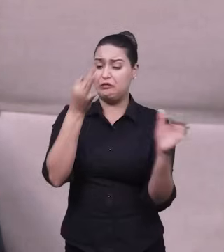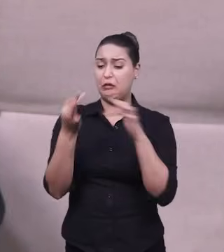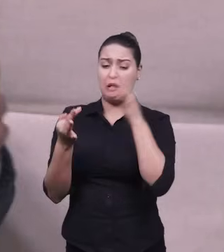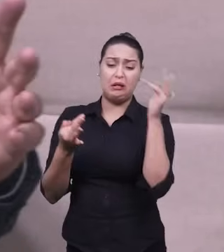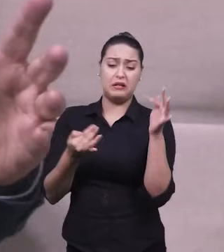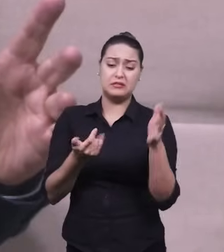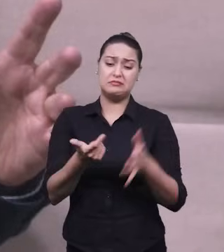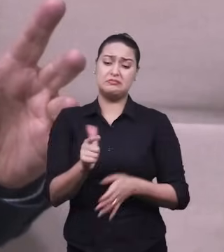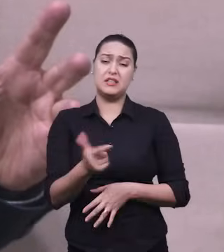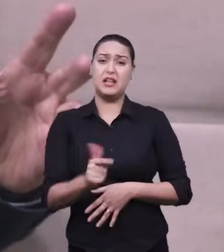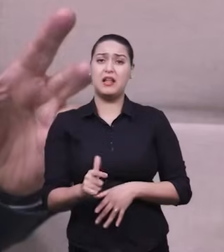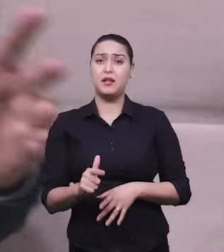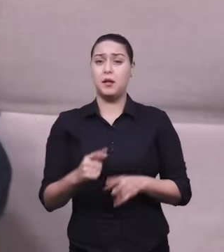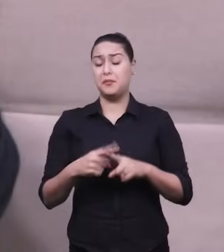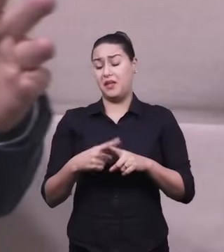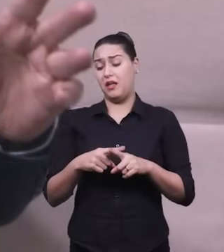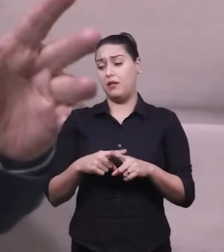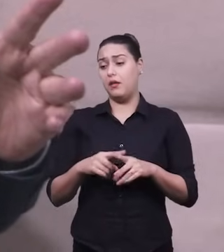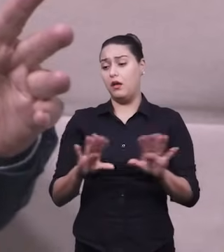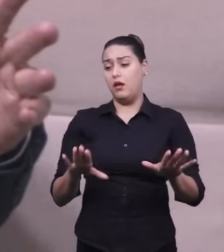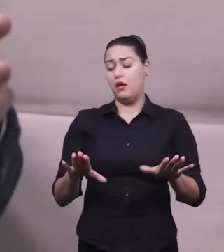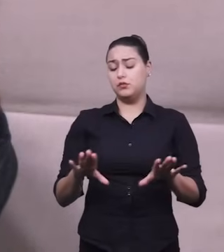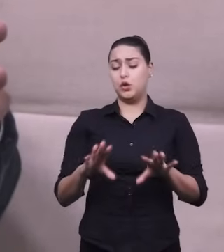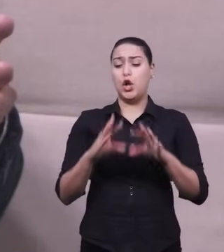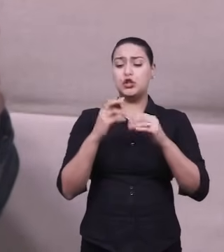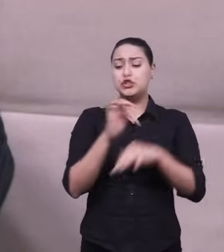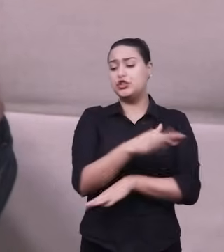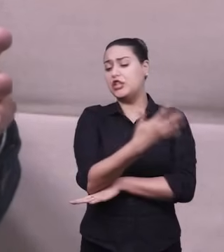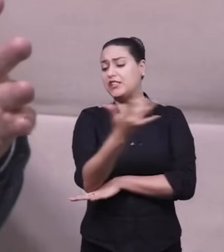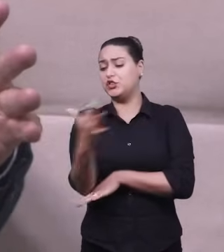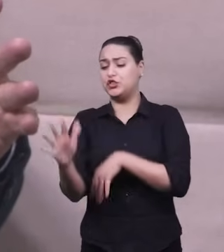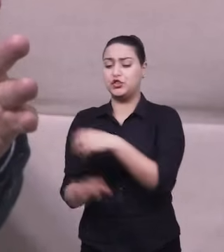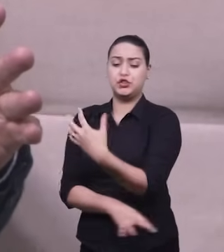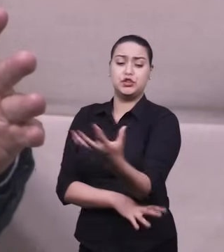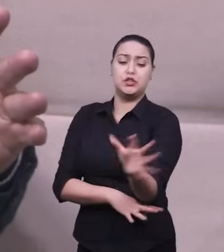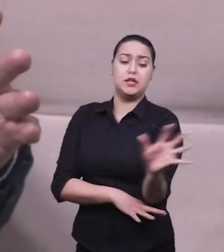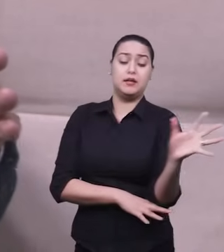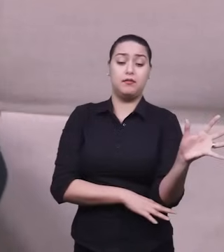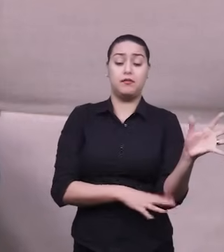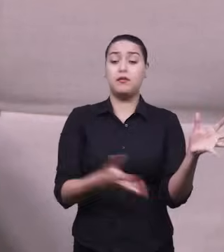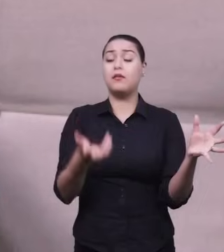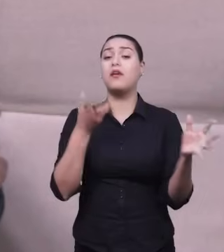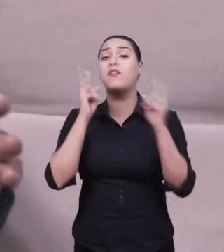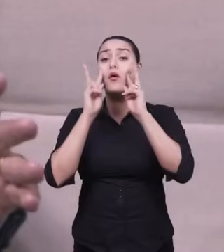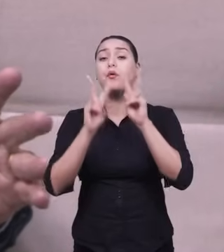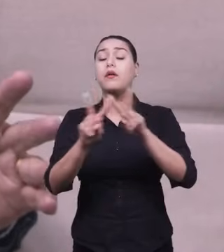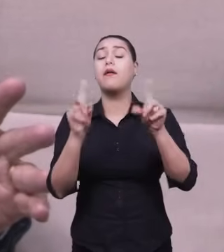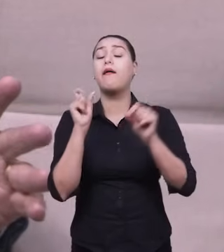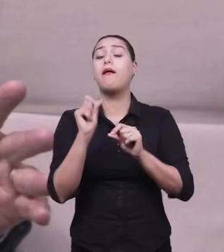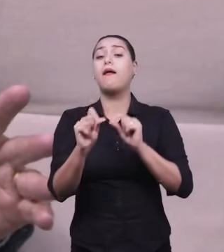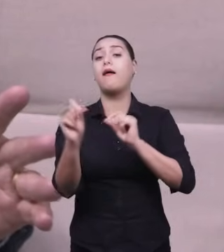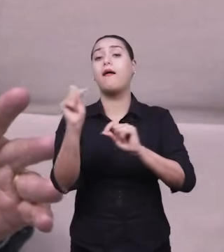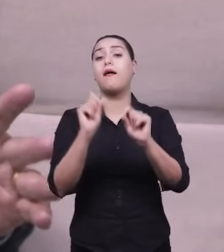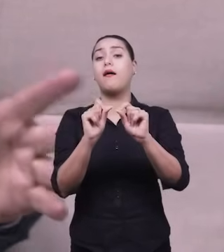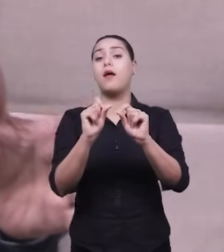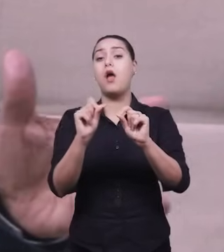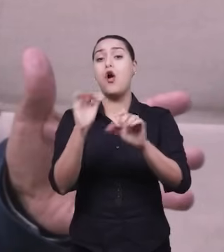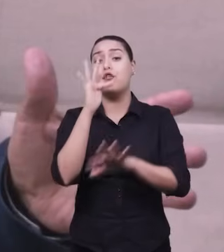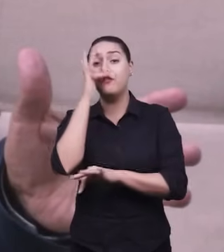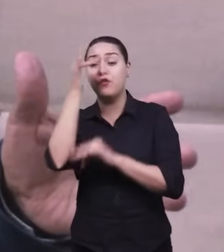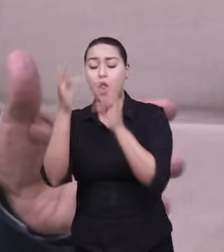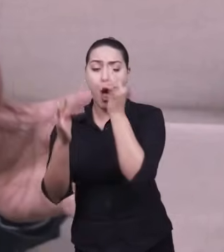Porque a beleza... Isso aqui é um jardim. Todo mundo, quando olha um jardim, o que ele espera ver?